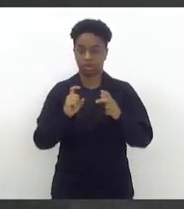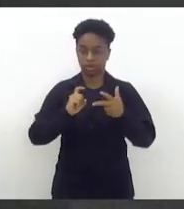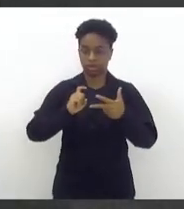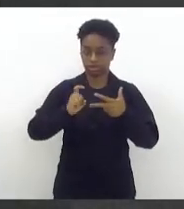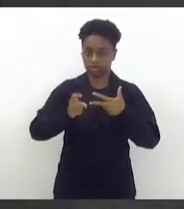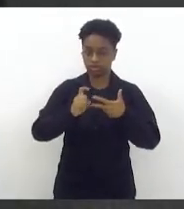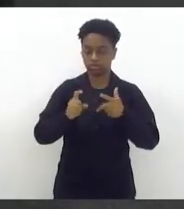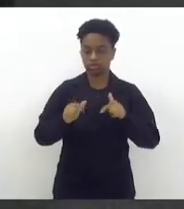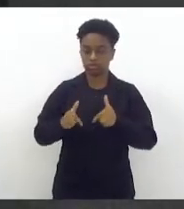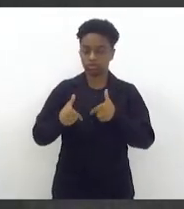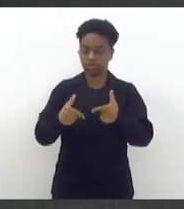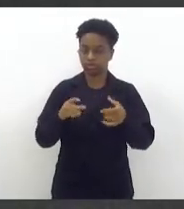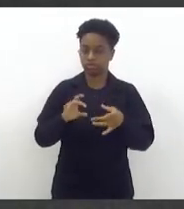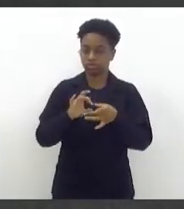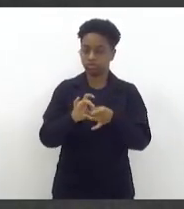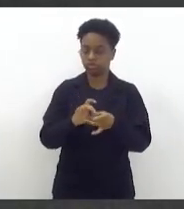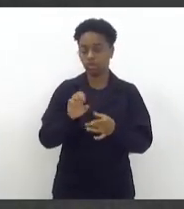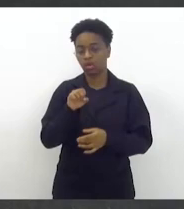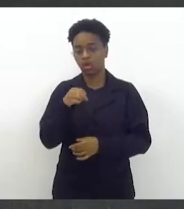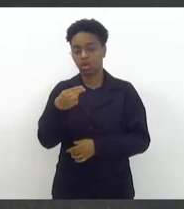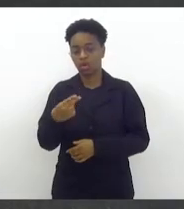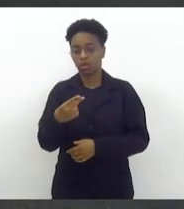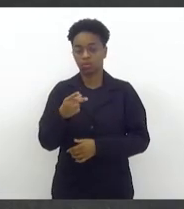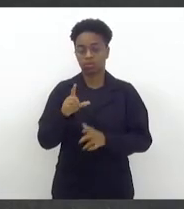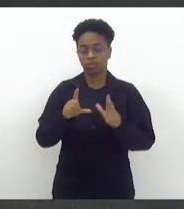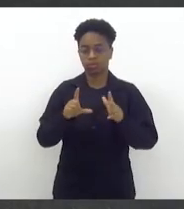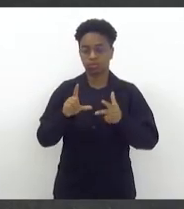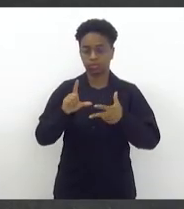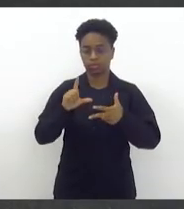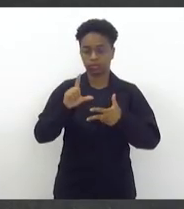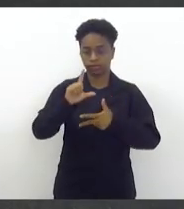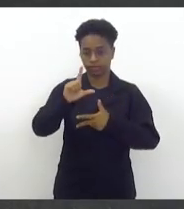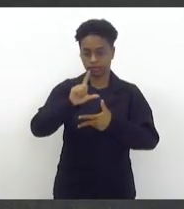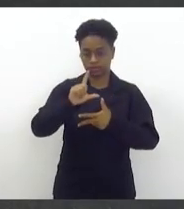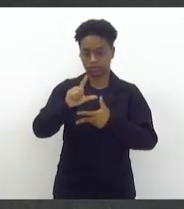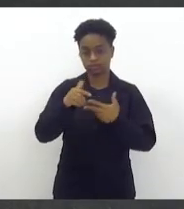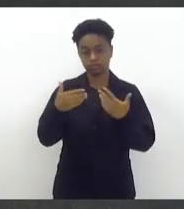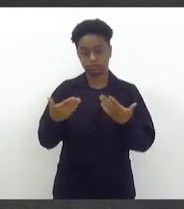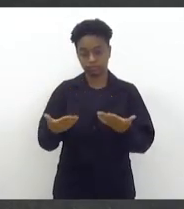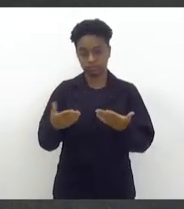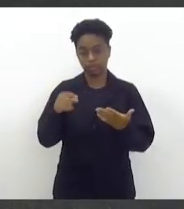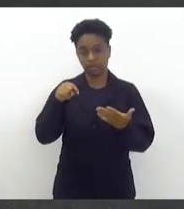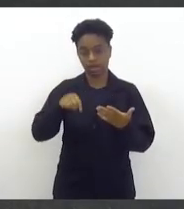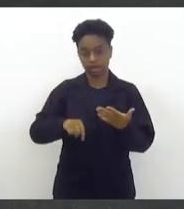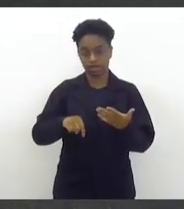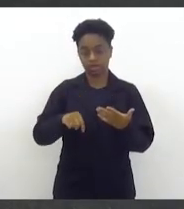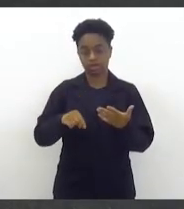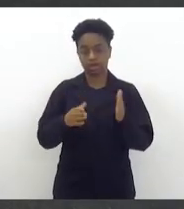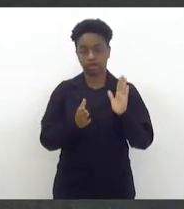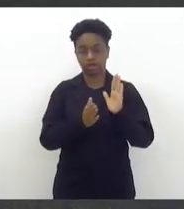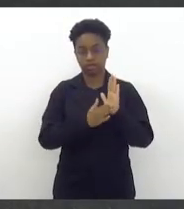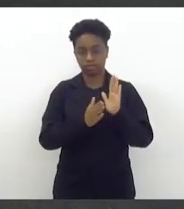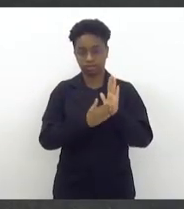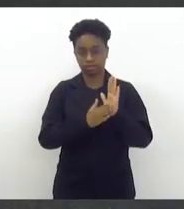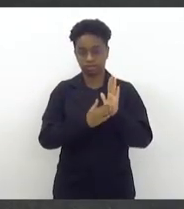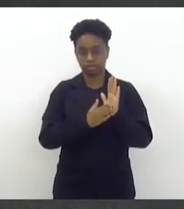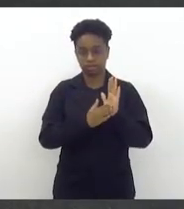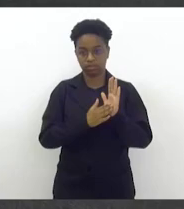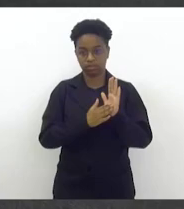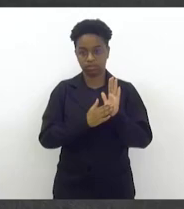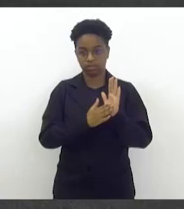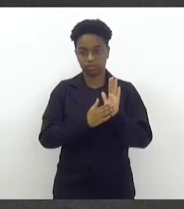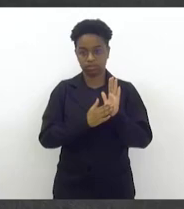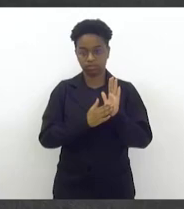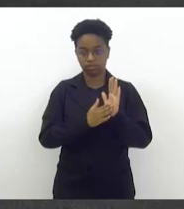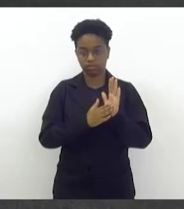ação conjunta, ou com do próprio Legislativo. No caso específico, a proposta apenas